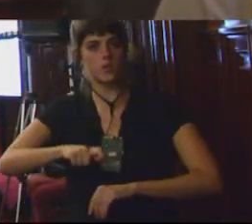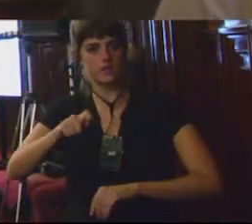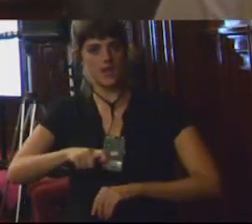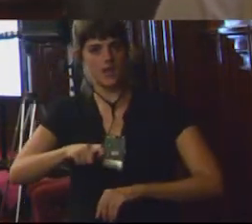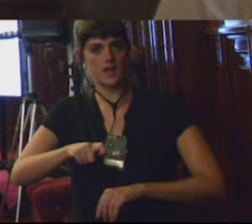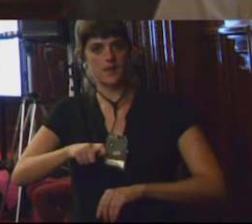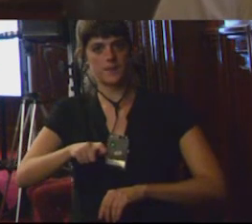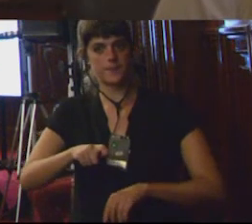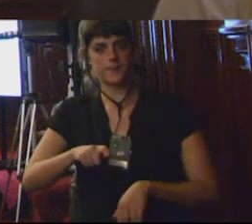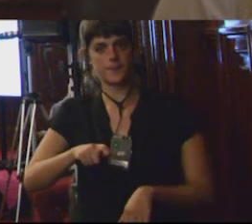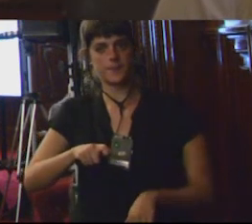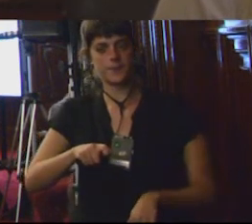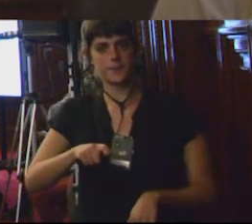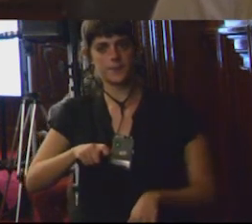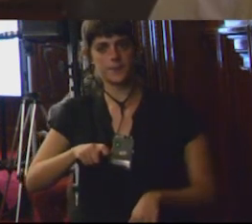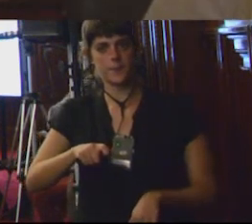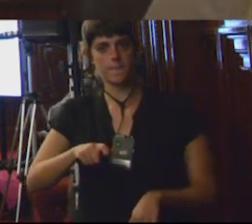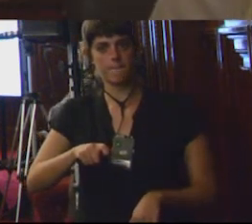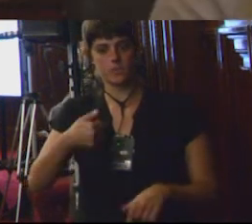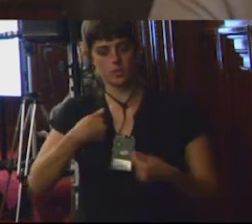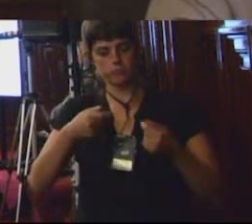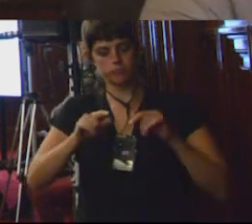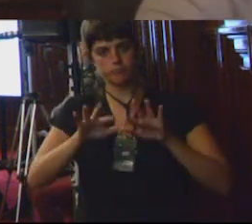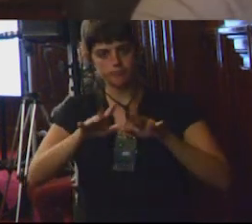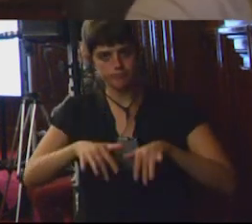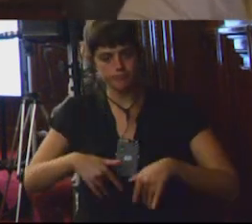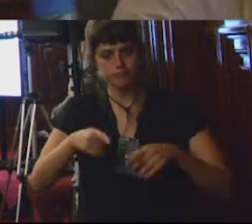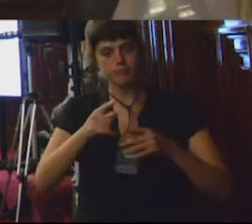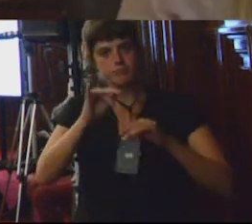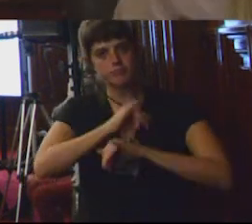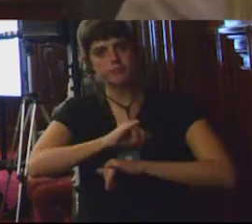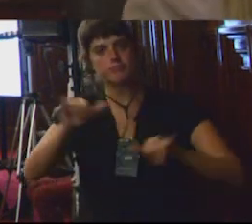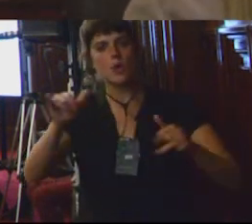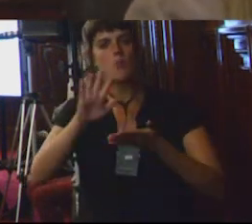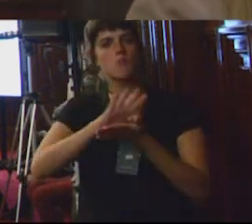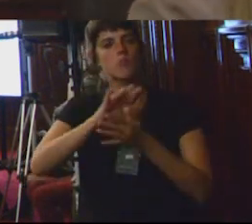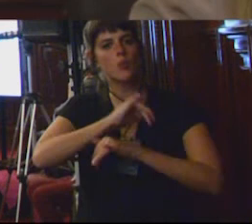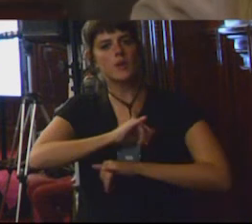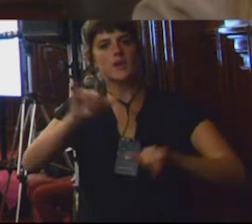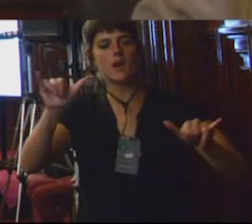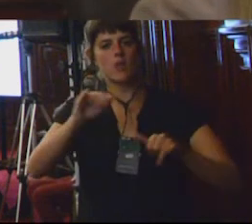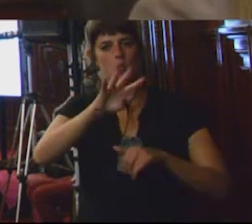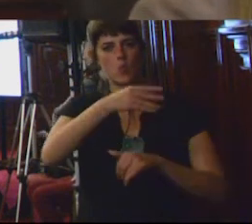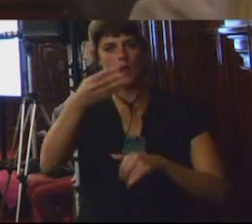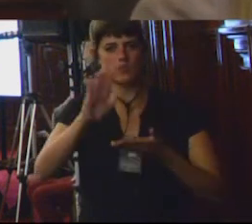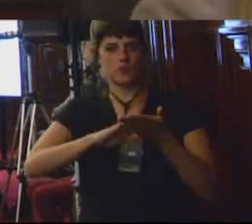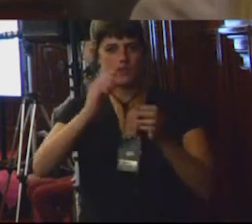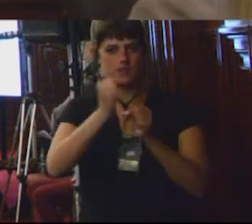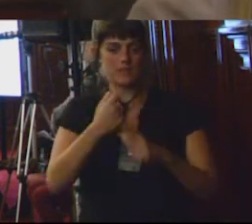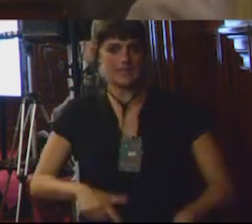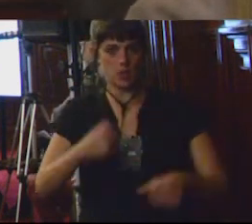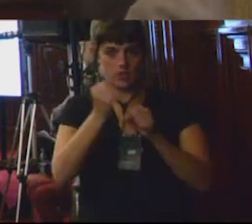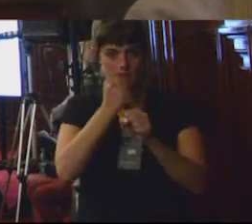reforma trabalhista e foi publicado em um sítio do Ministério Público do Trabalho Brasileiro. E por essa publicação houve